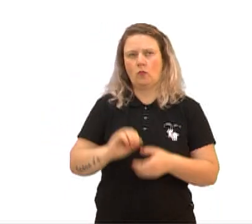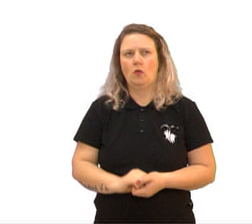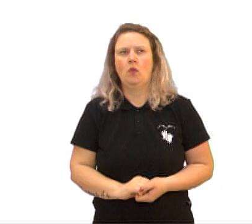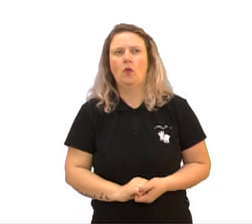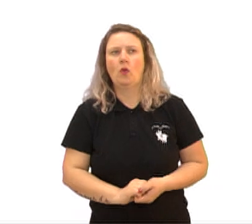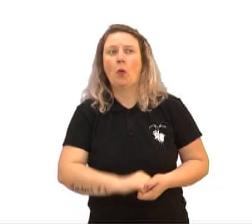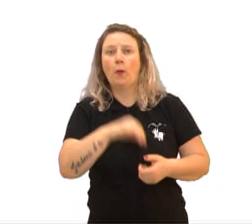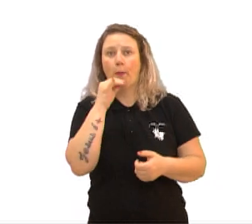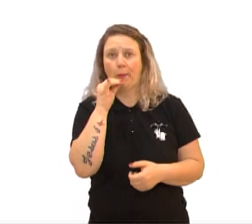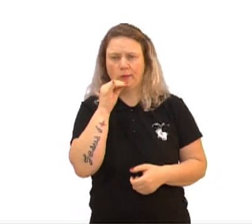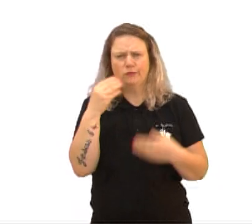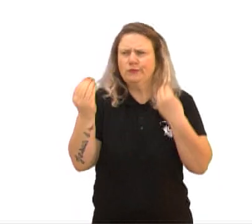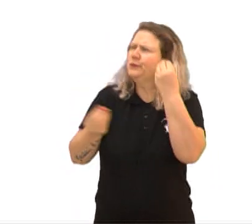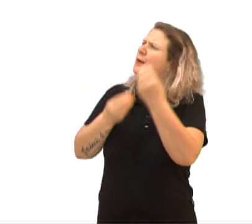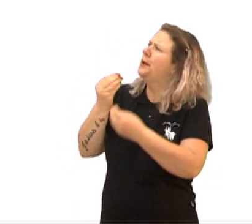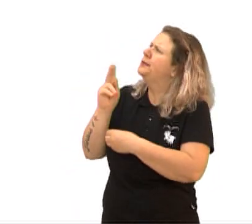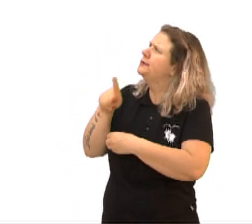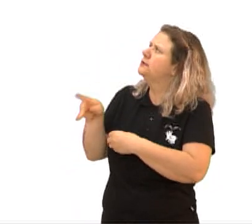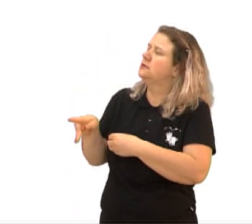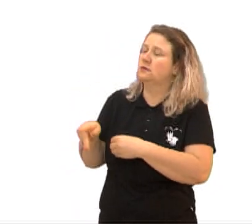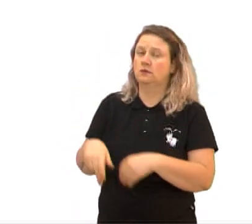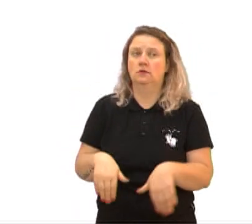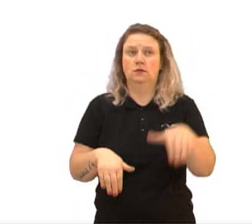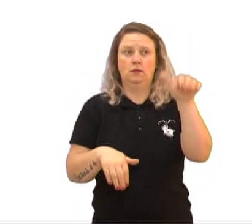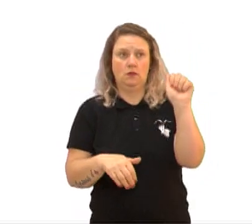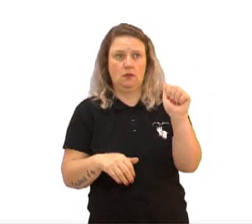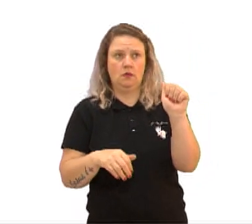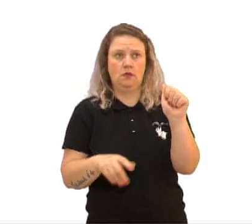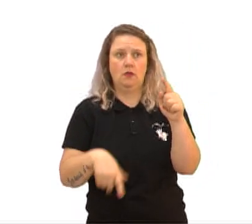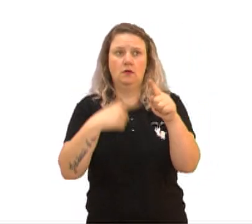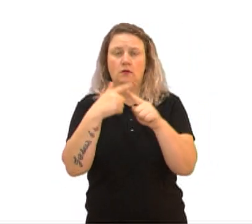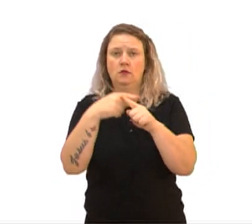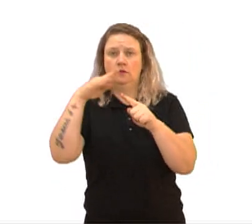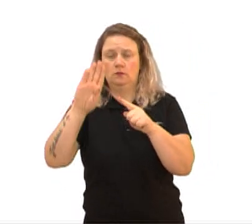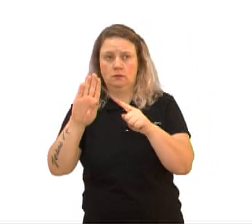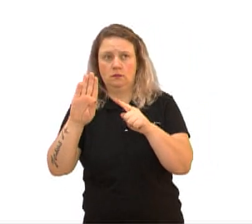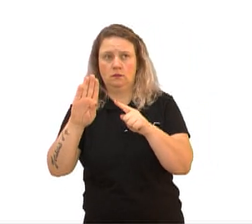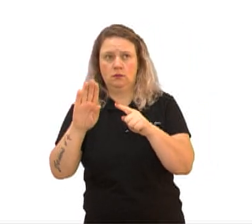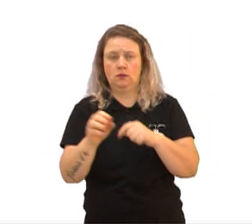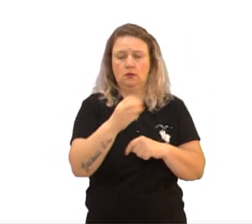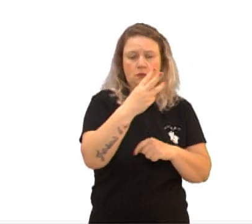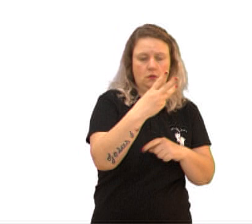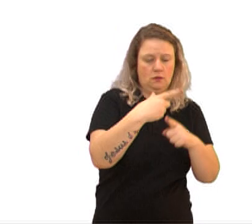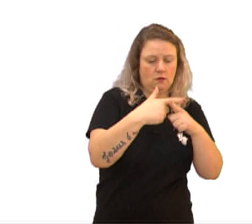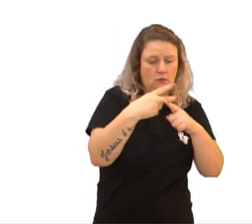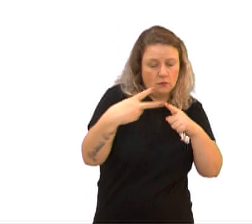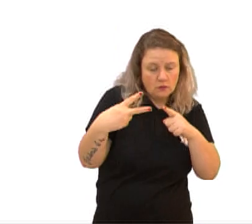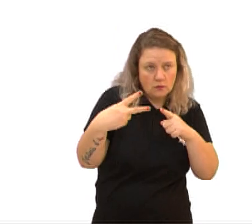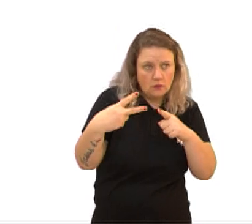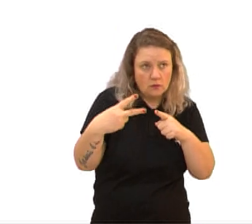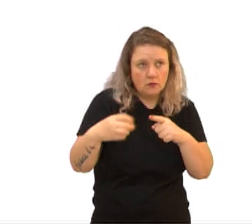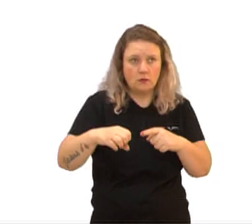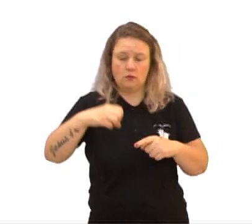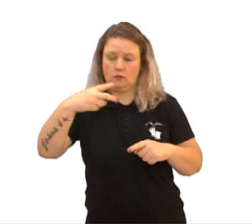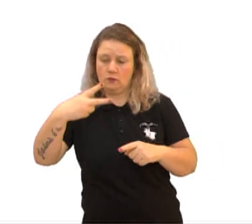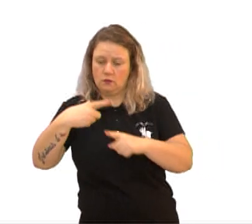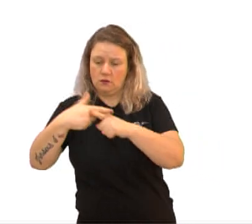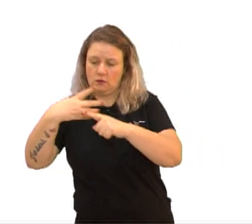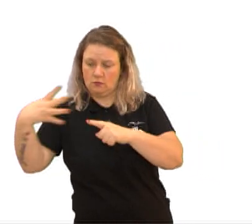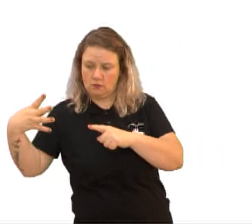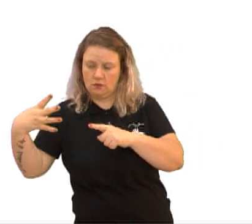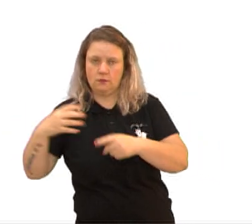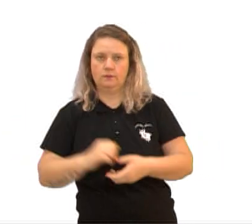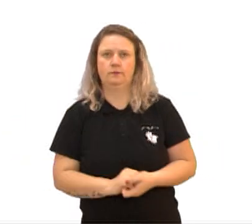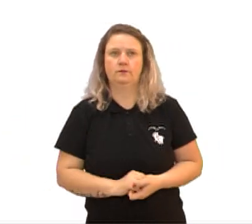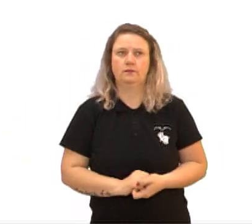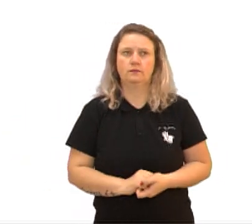A, 3 por 2 vezes a matriz B, 2 por 4. Dá porque o número de colunas de A é igual ao número de linhas de